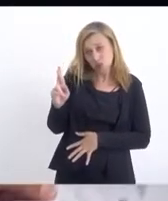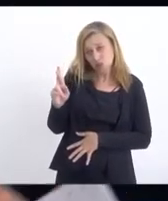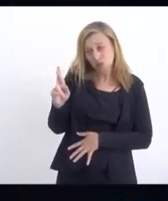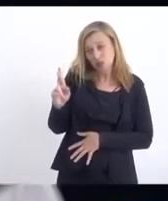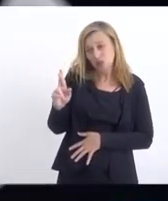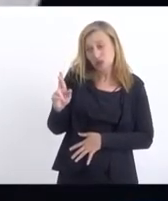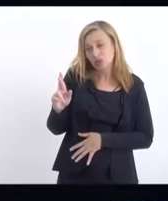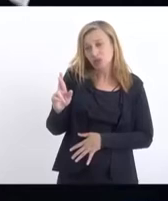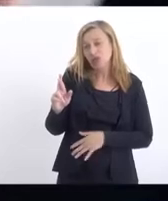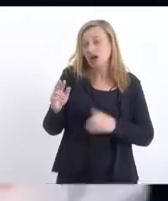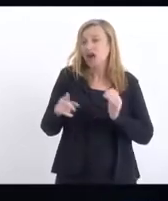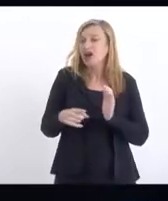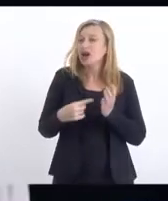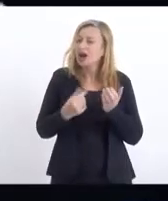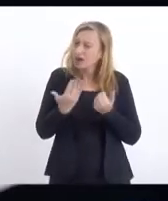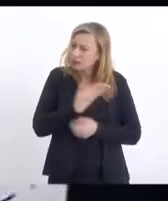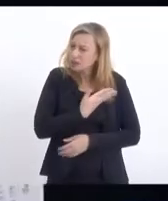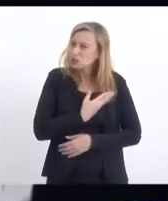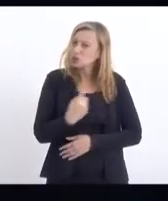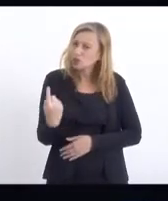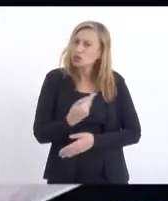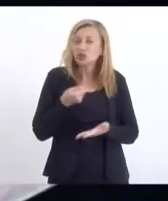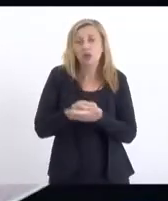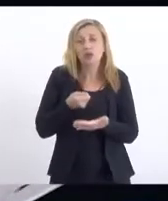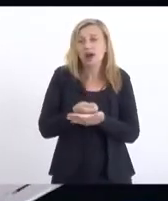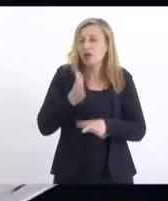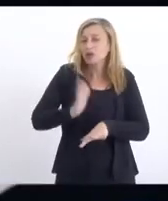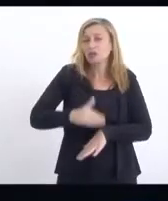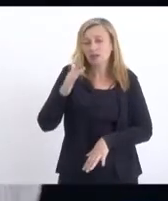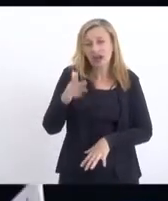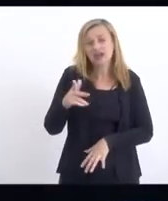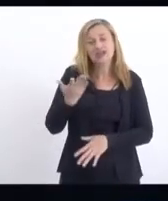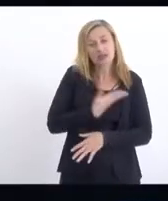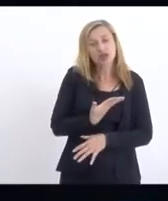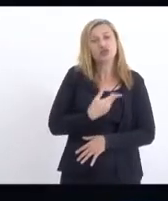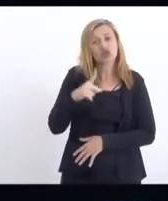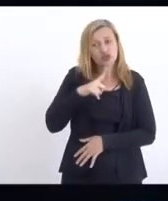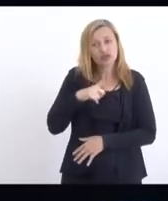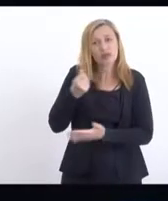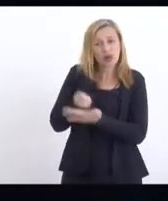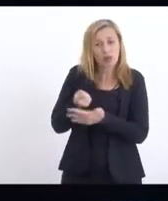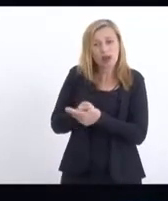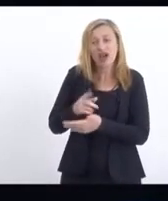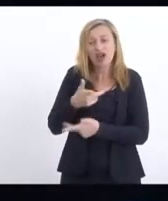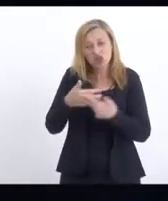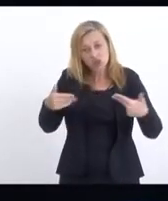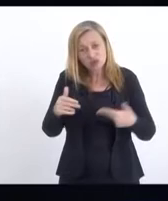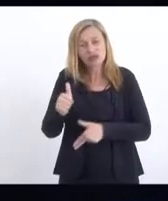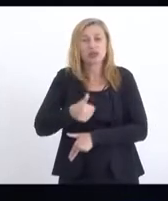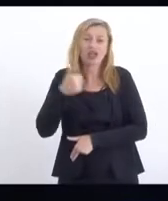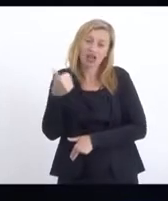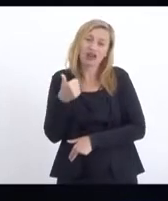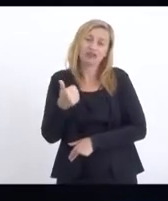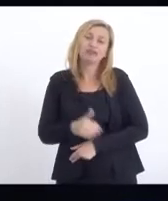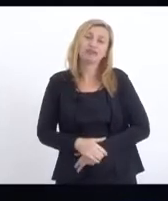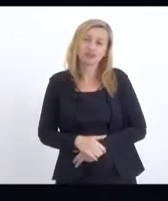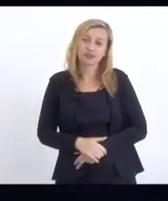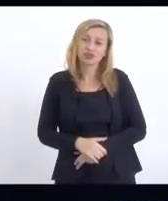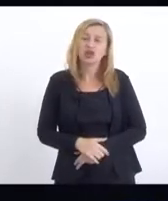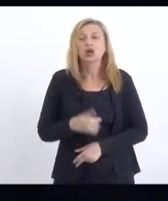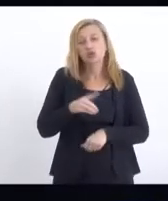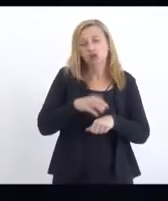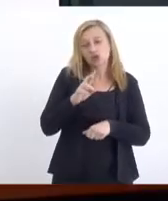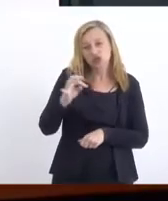aliado nosso, de cobrar, porque quanto mais aliado nós tiver, as coisas vão se concretizar. Como o